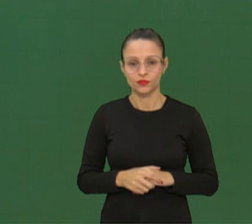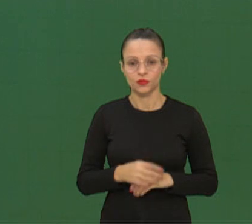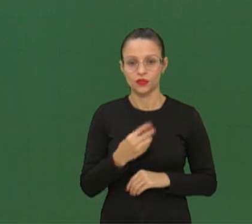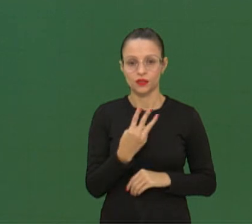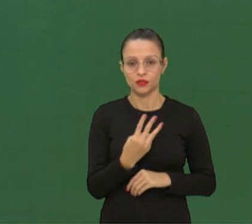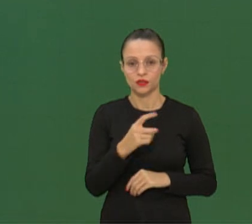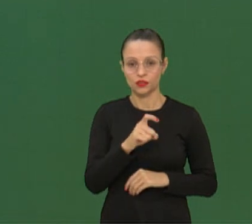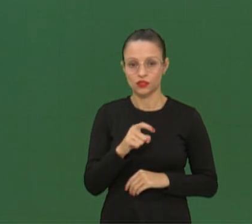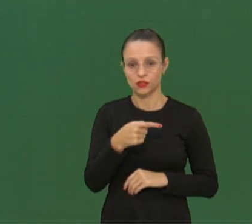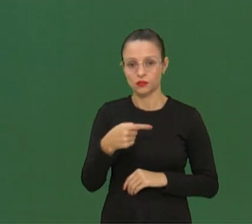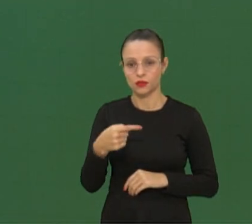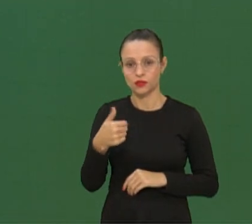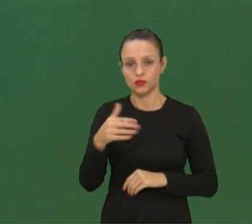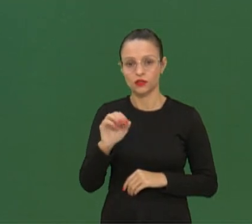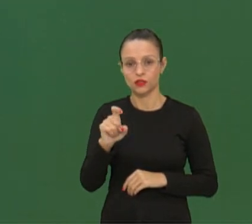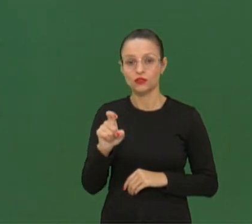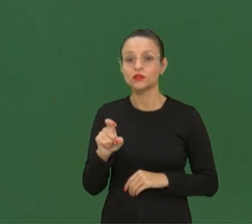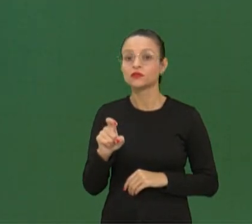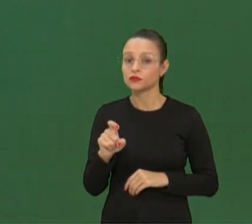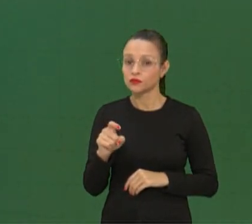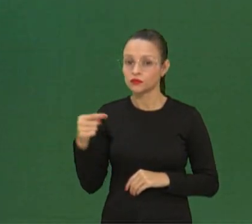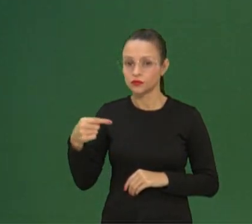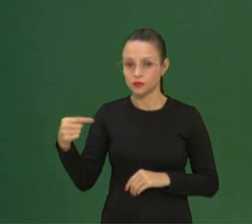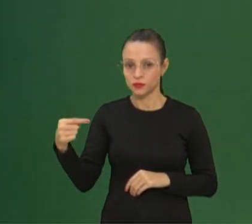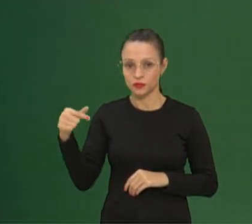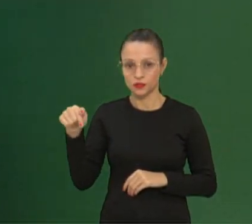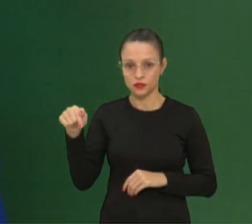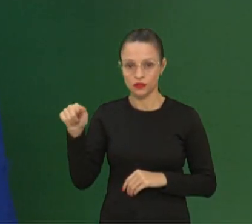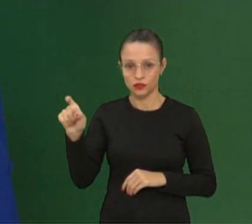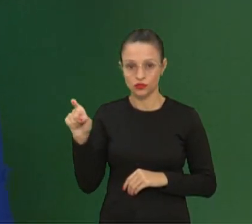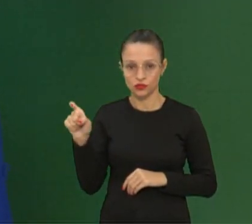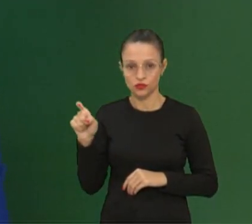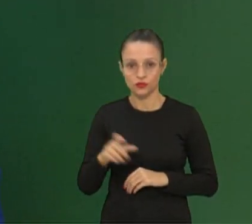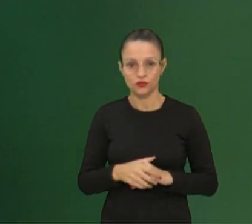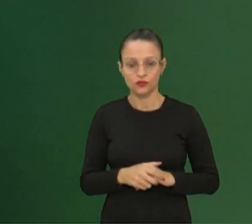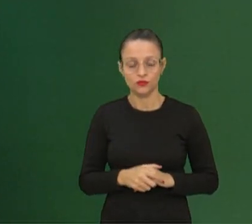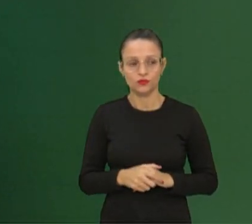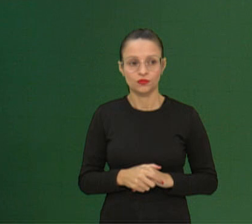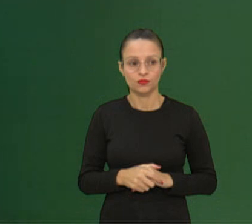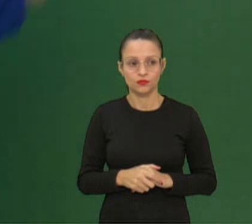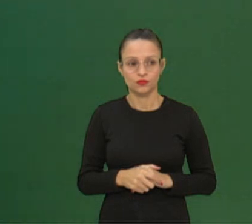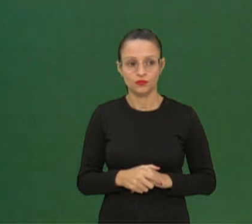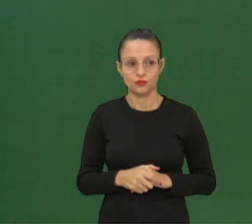3x menos 10x é quanto? Menos 7x.